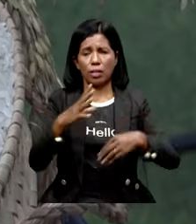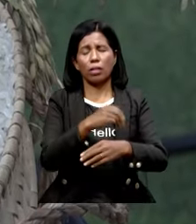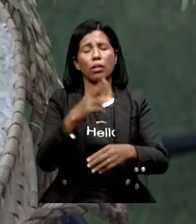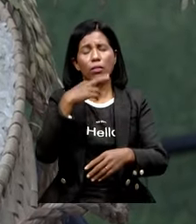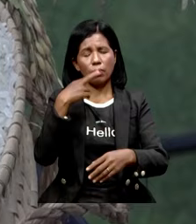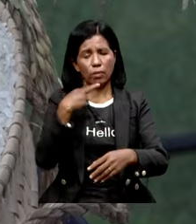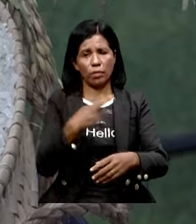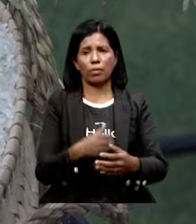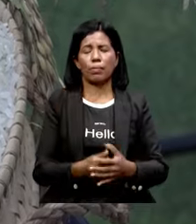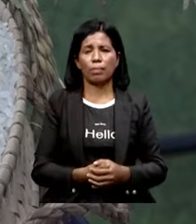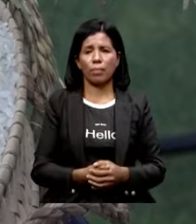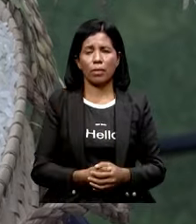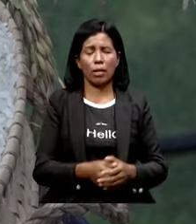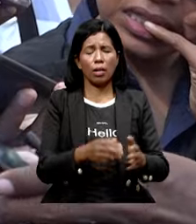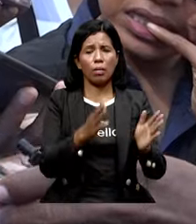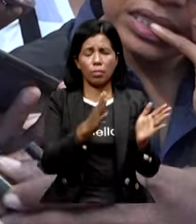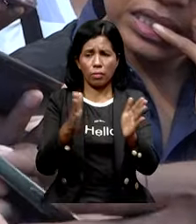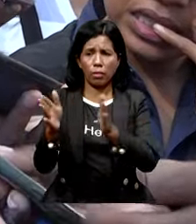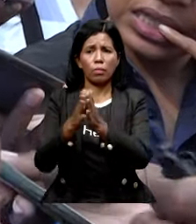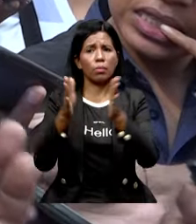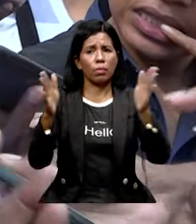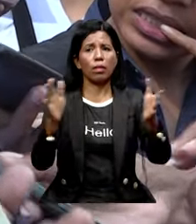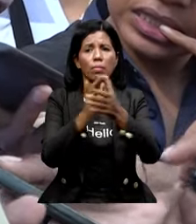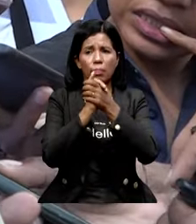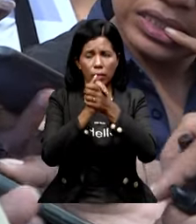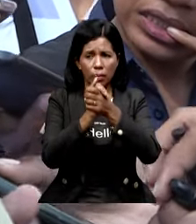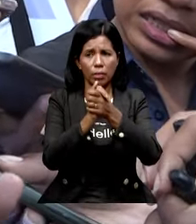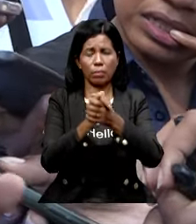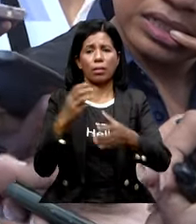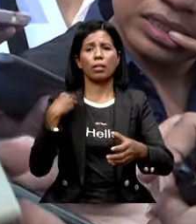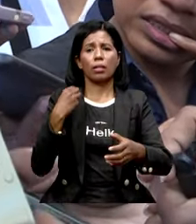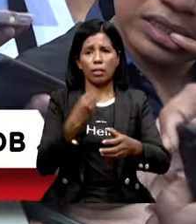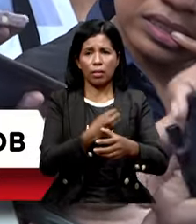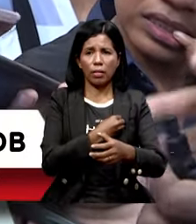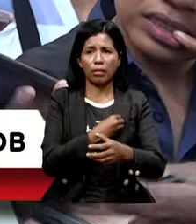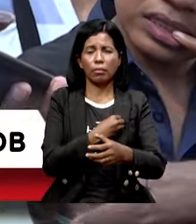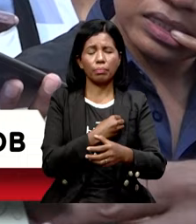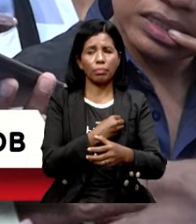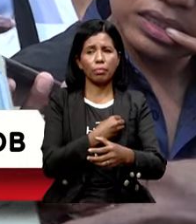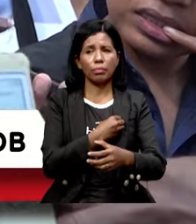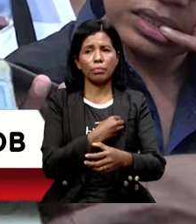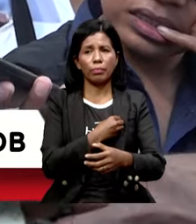fosso importado. Processo bótida, né? Parabéns para a Itania, Itania,